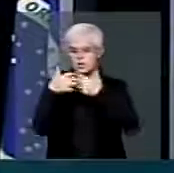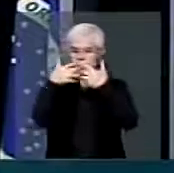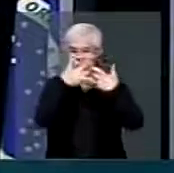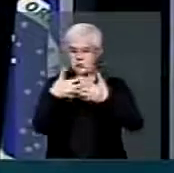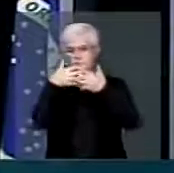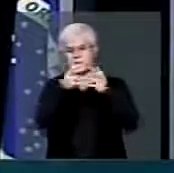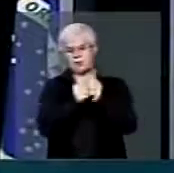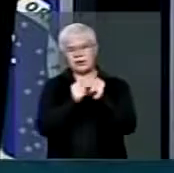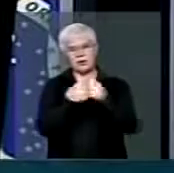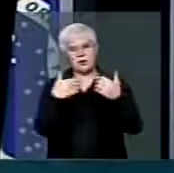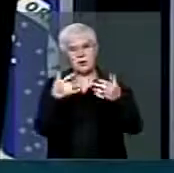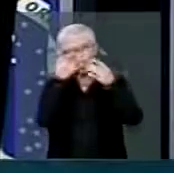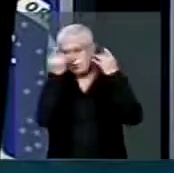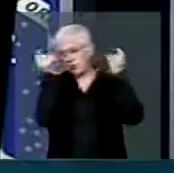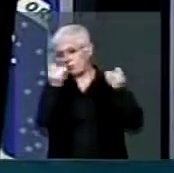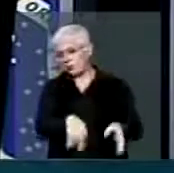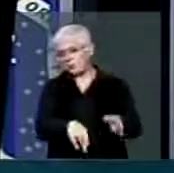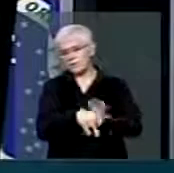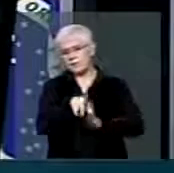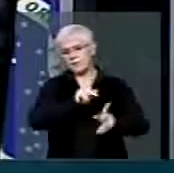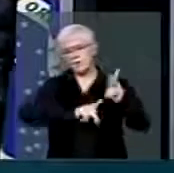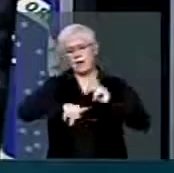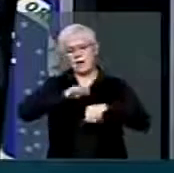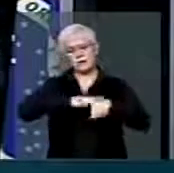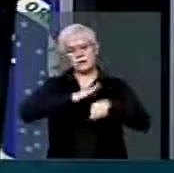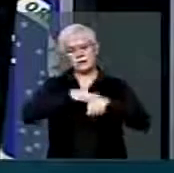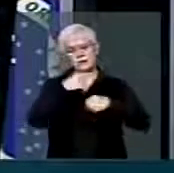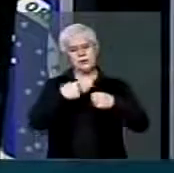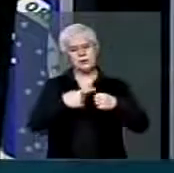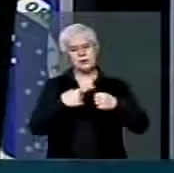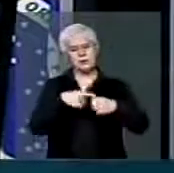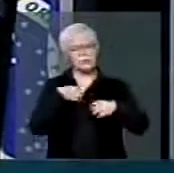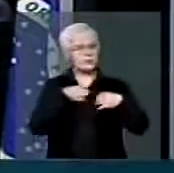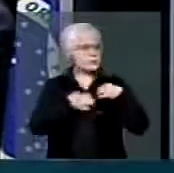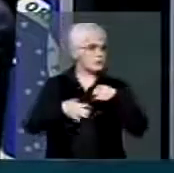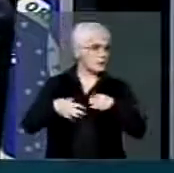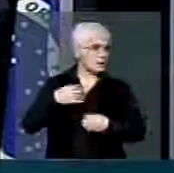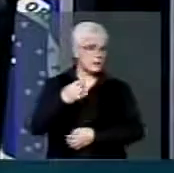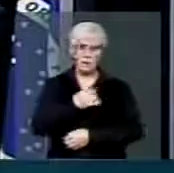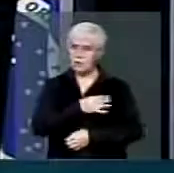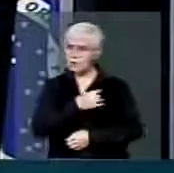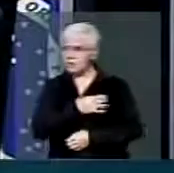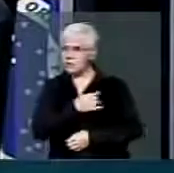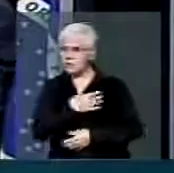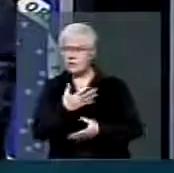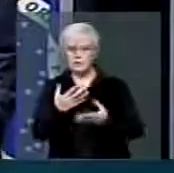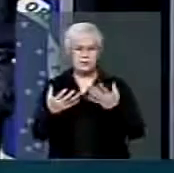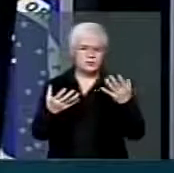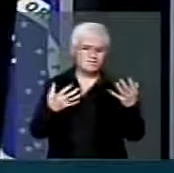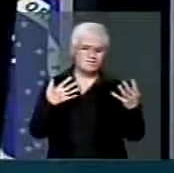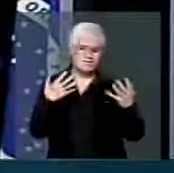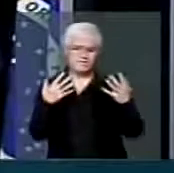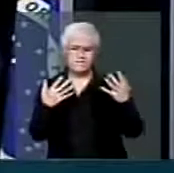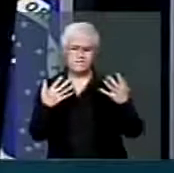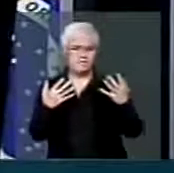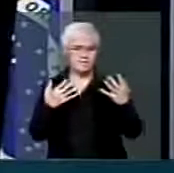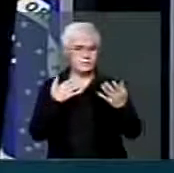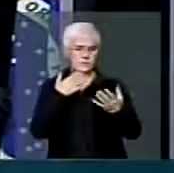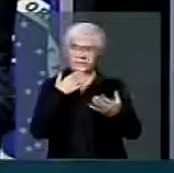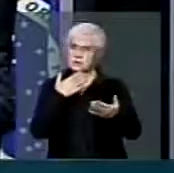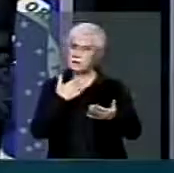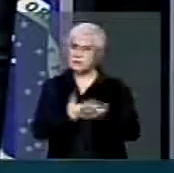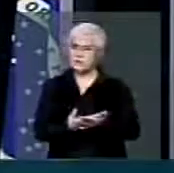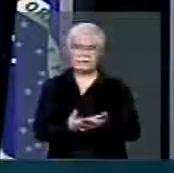e deixarem as pessoas, os cidadãos daquela comunidade, daquela cidade,